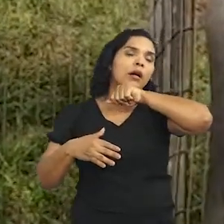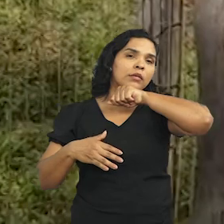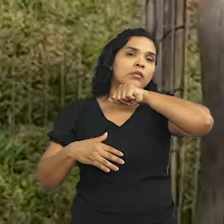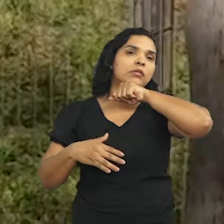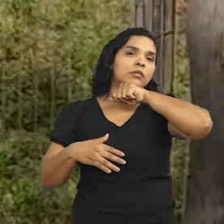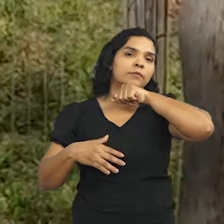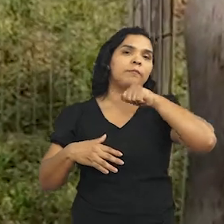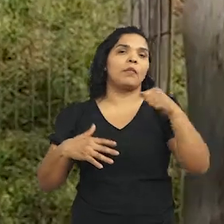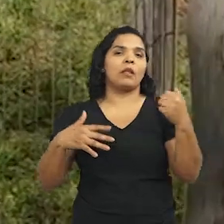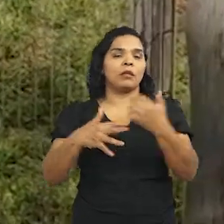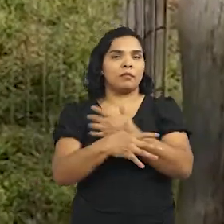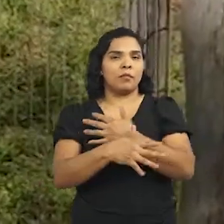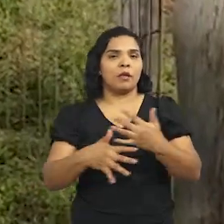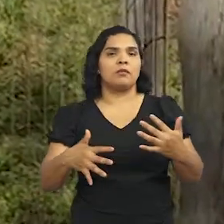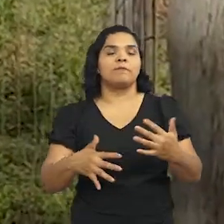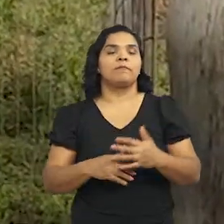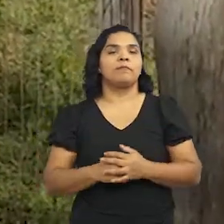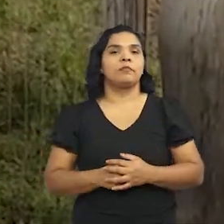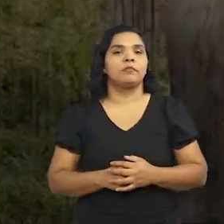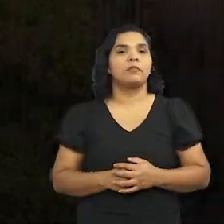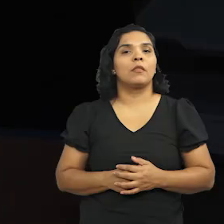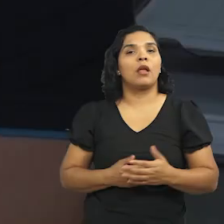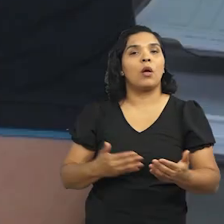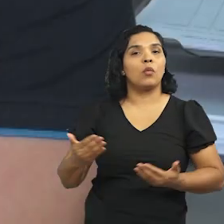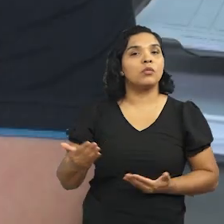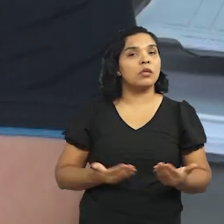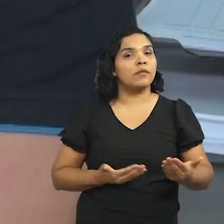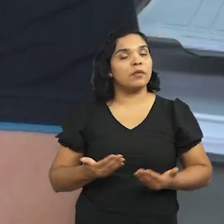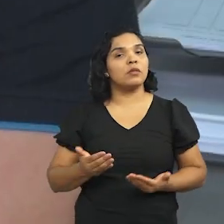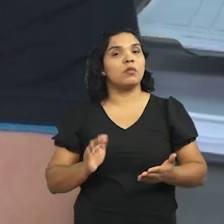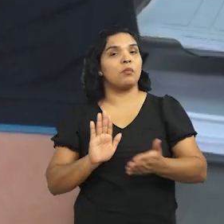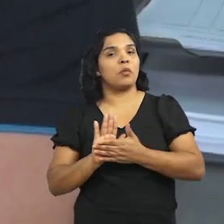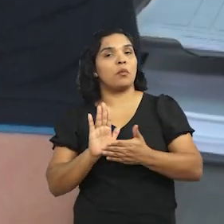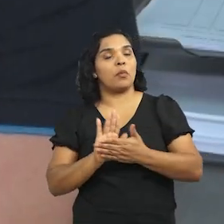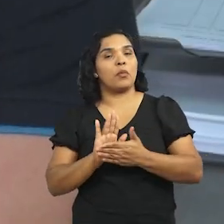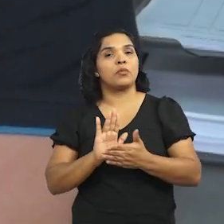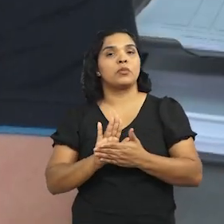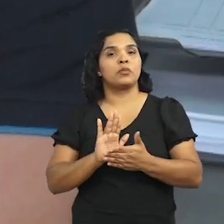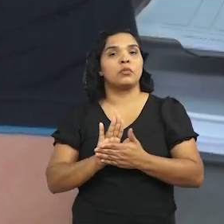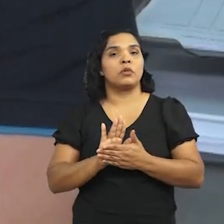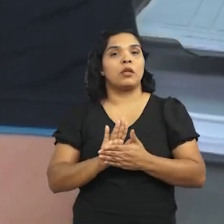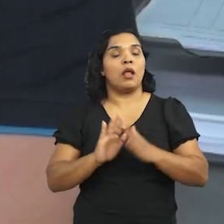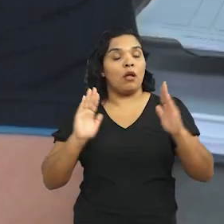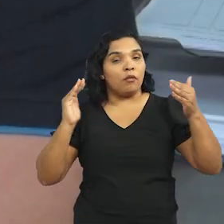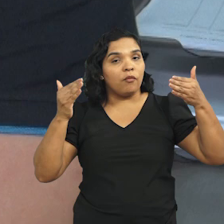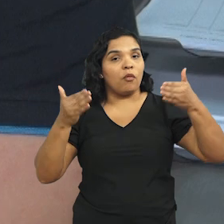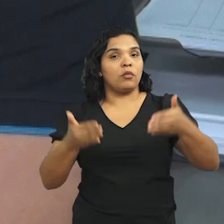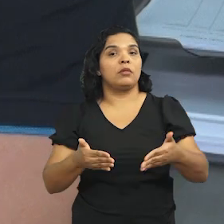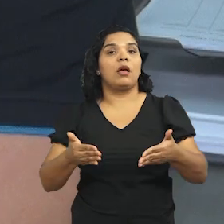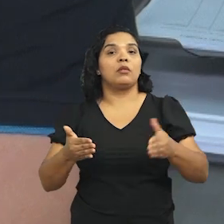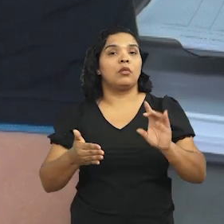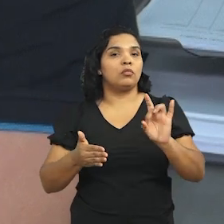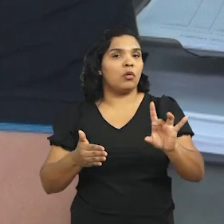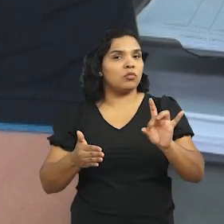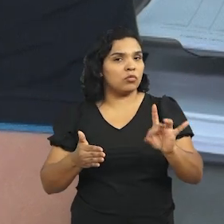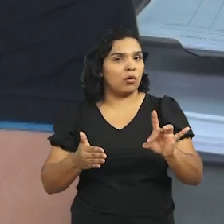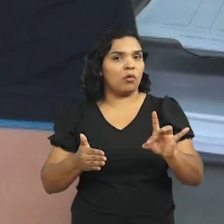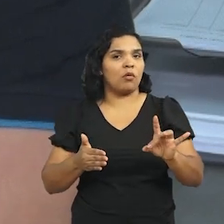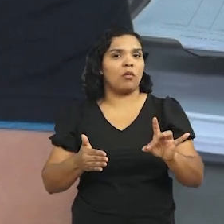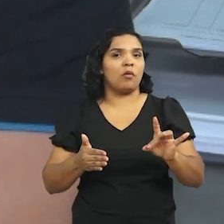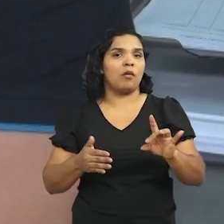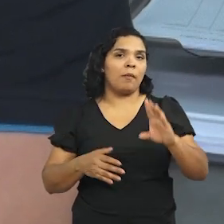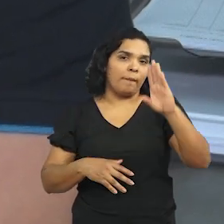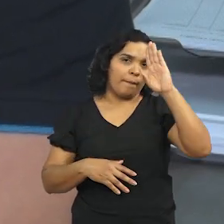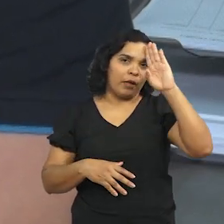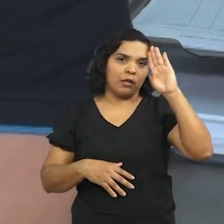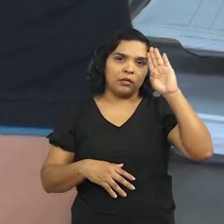para os animais da fauna brasileira. O serviço proposto, ele é voltado, né, não